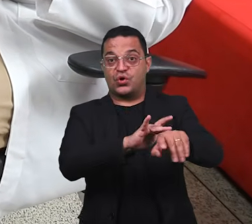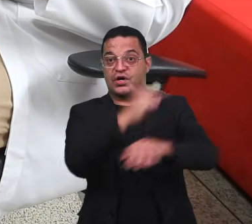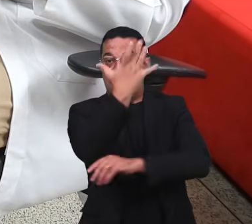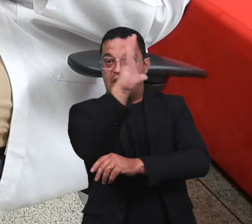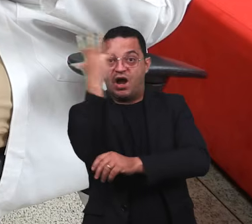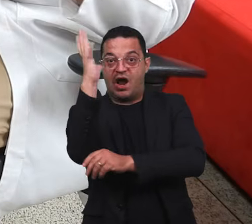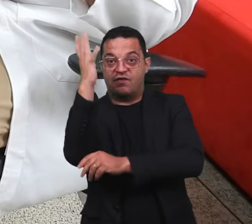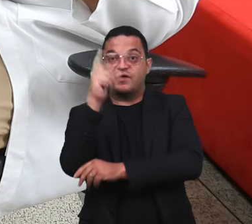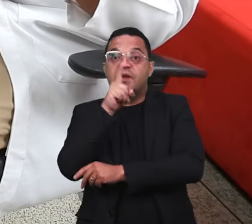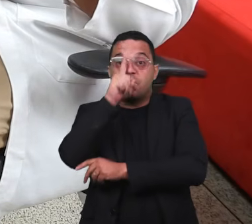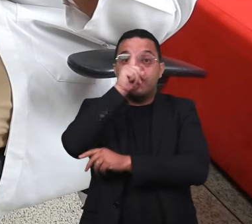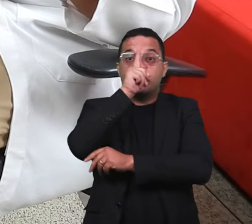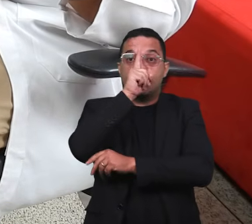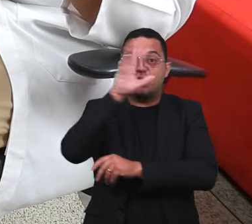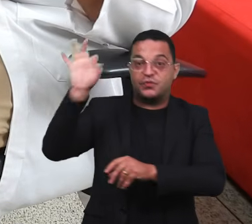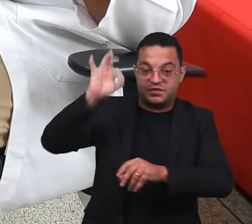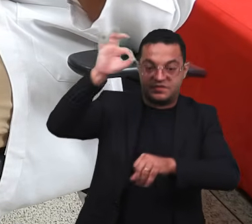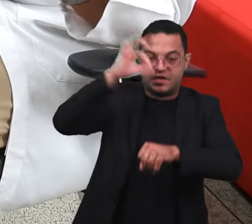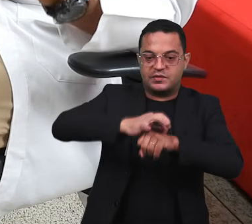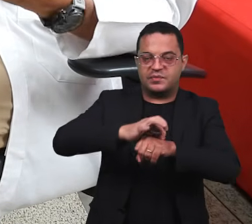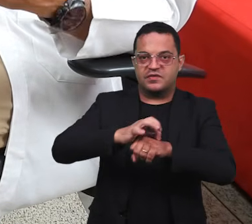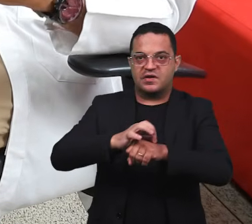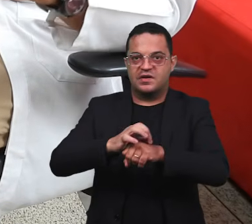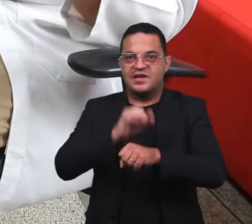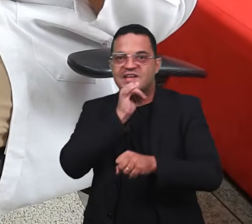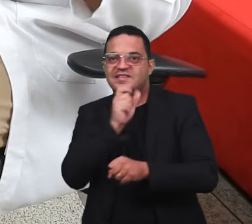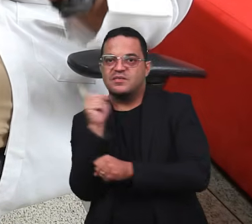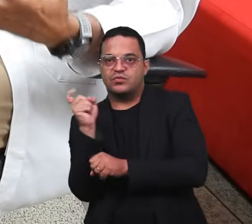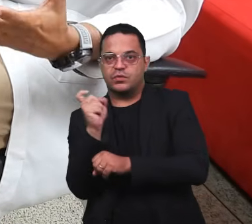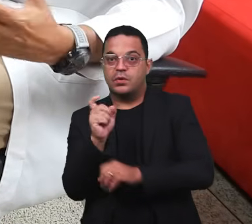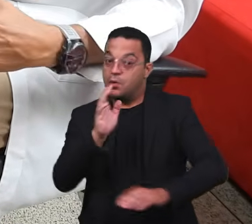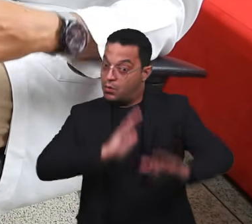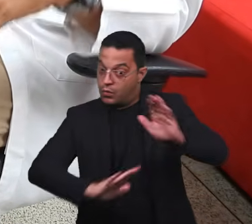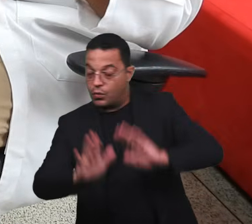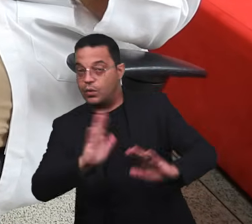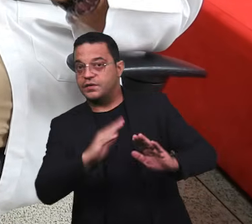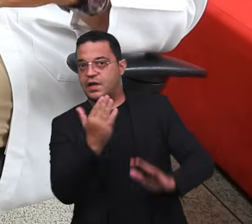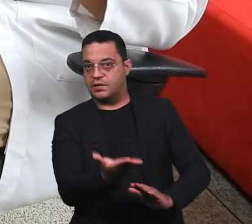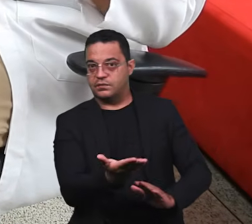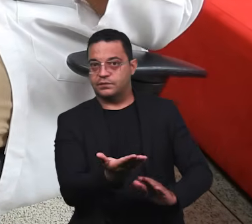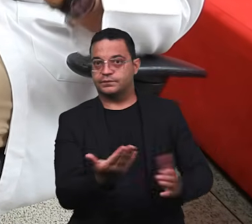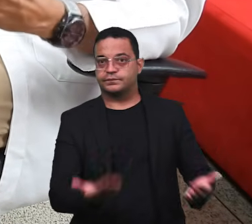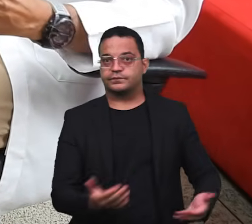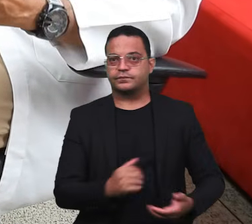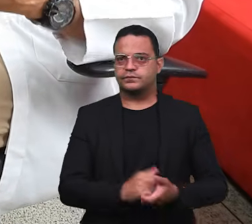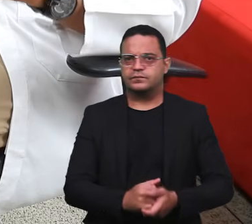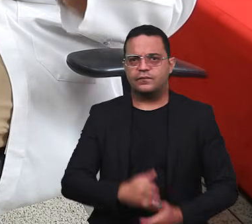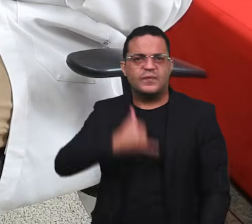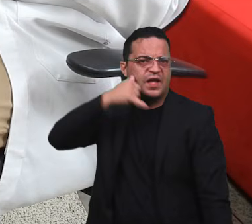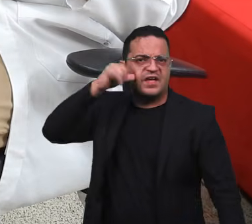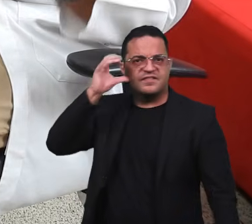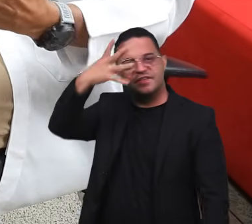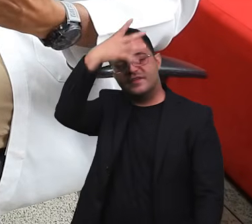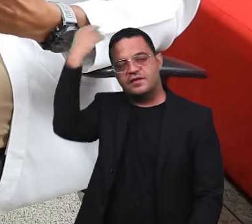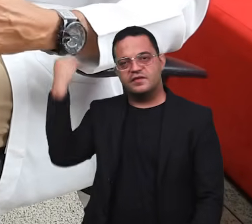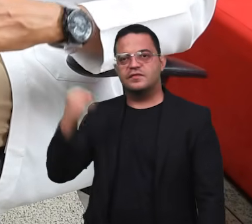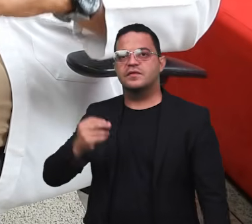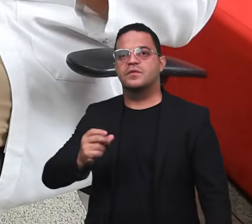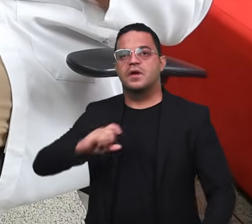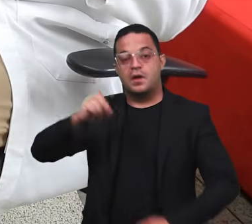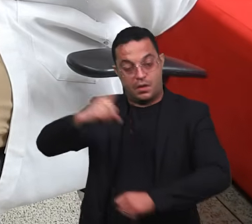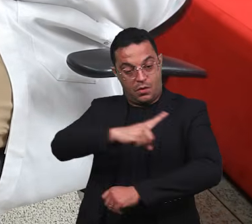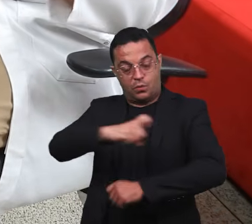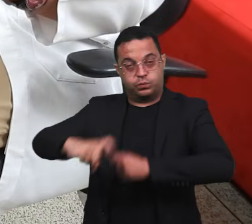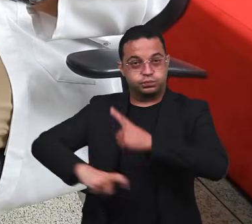muitos casos aqui. Então orientamos aos pais que cuidem das suas crianças, que venham ao Manaim. Unidos em família é uma bênção, porém não esquecer o